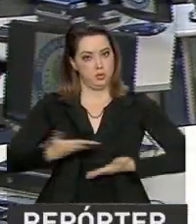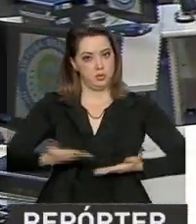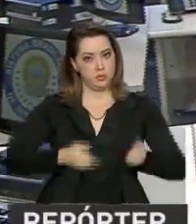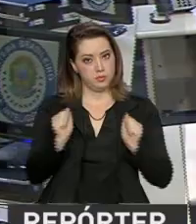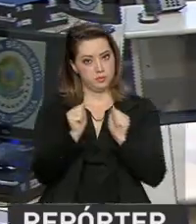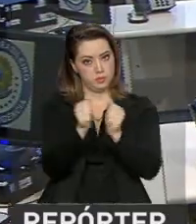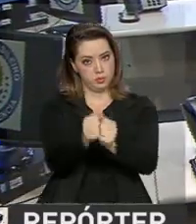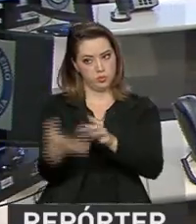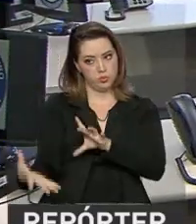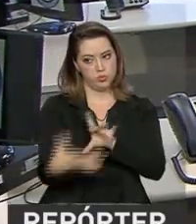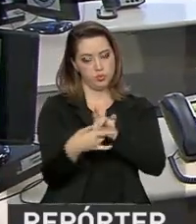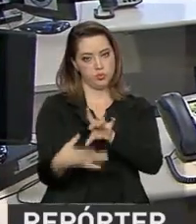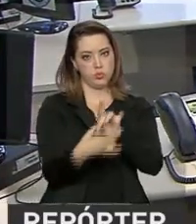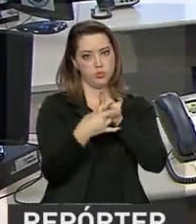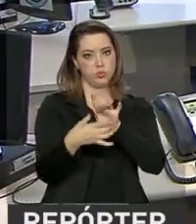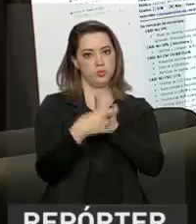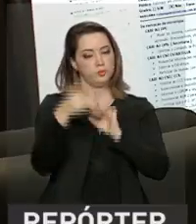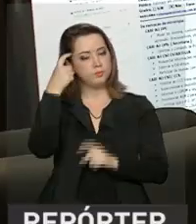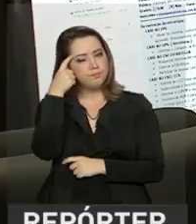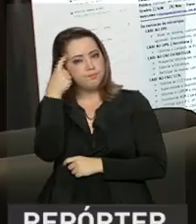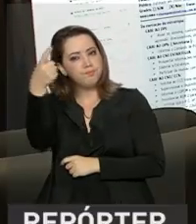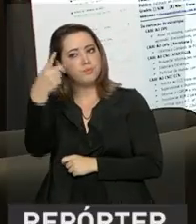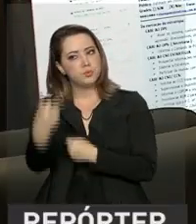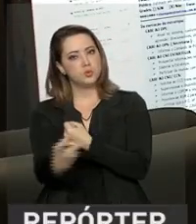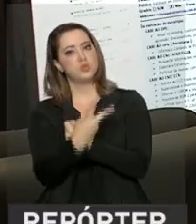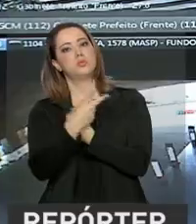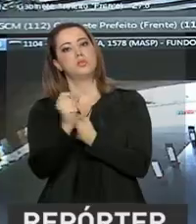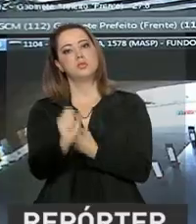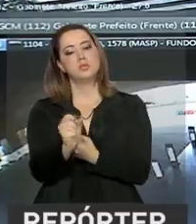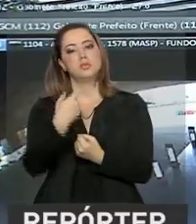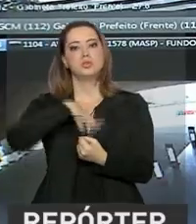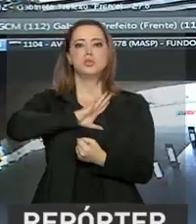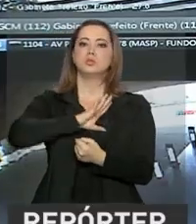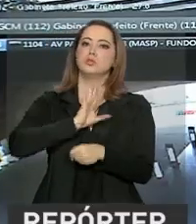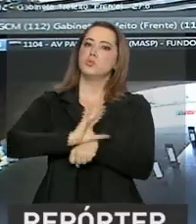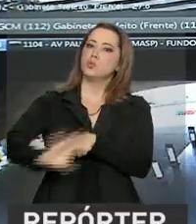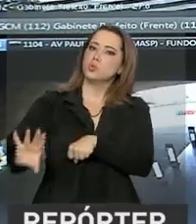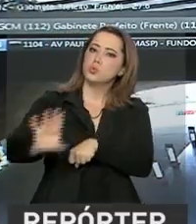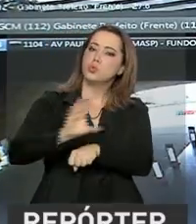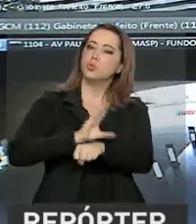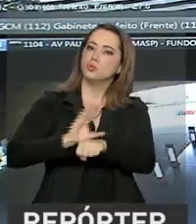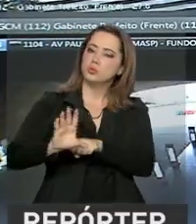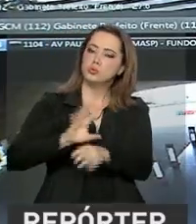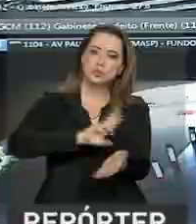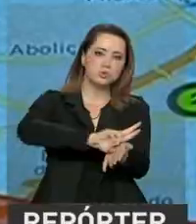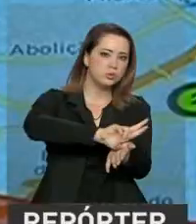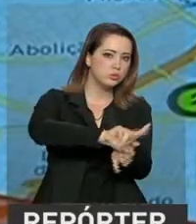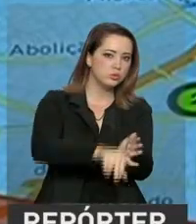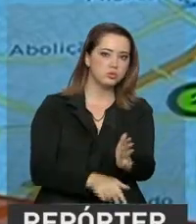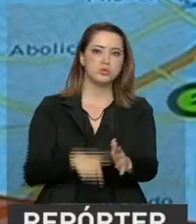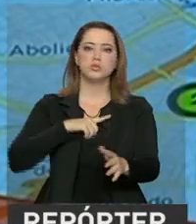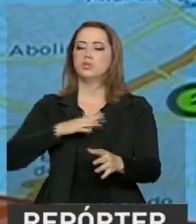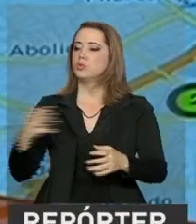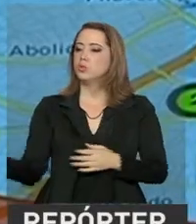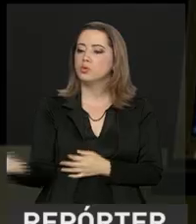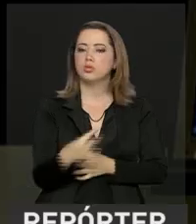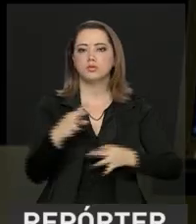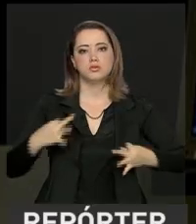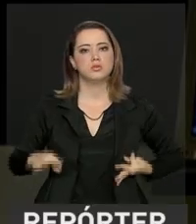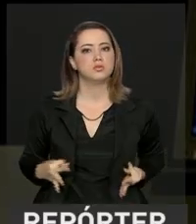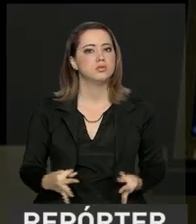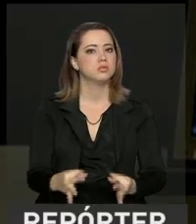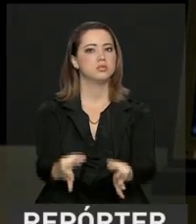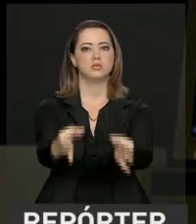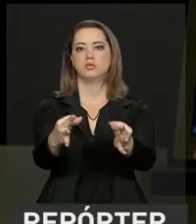defesa de outras Nações criamos cursos internos compramos equipamentos adequados eh